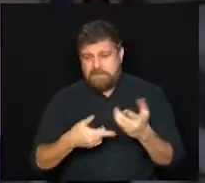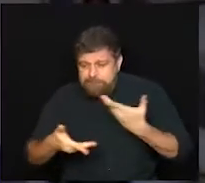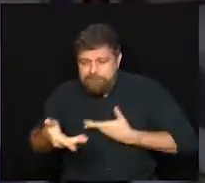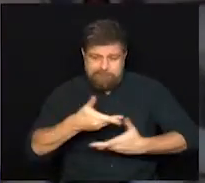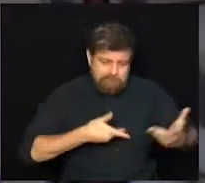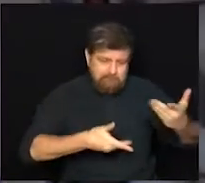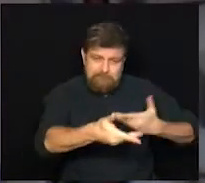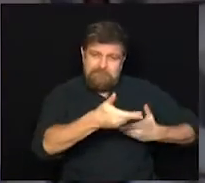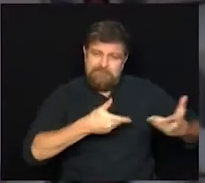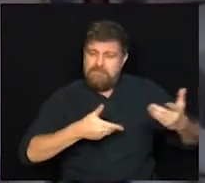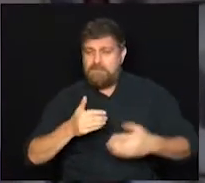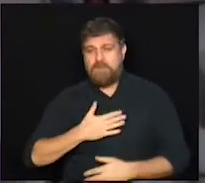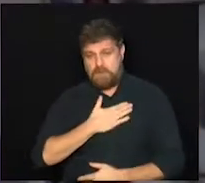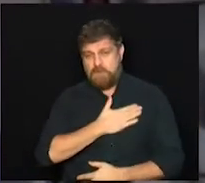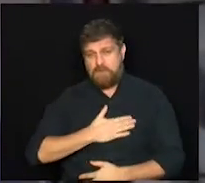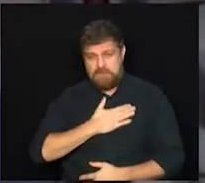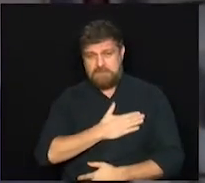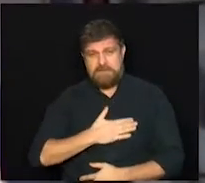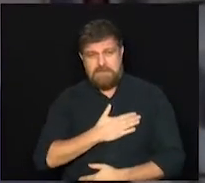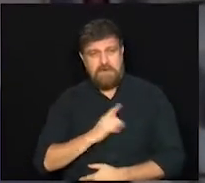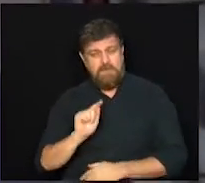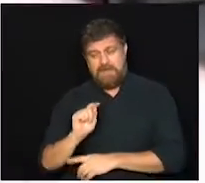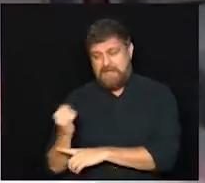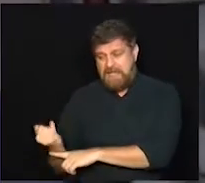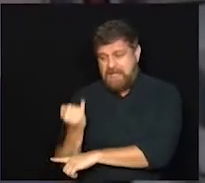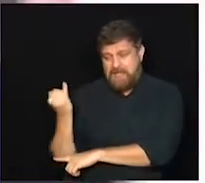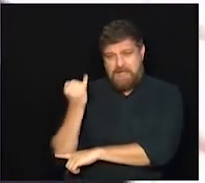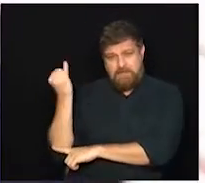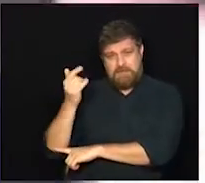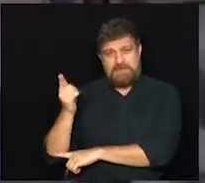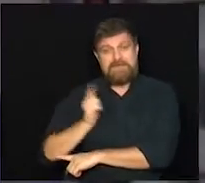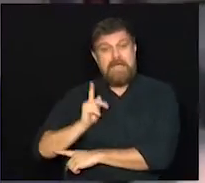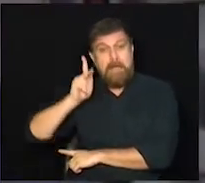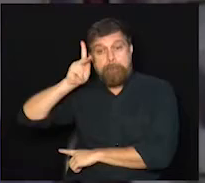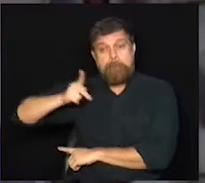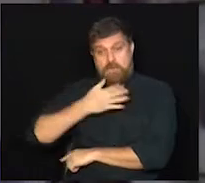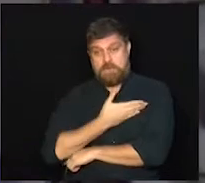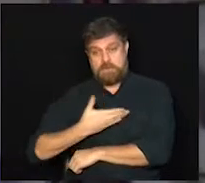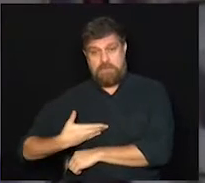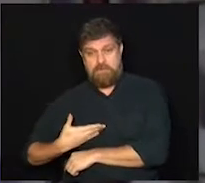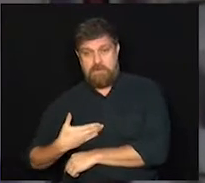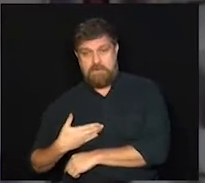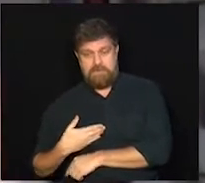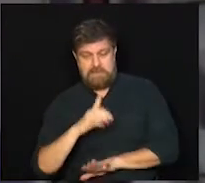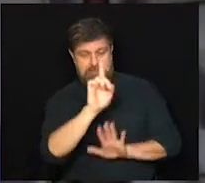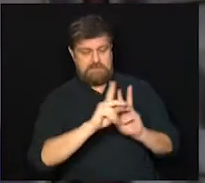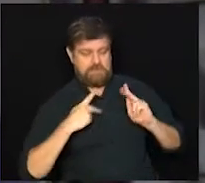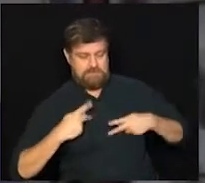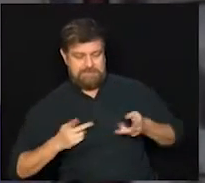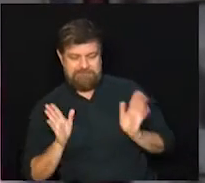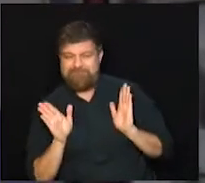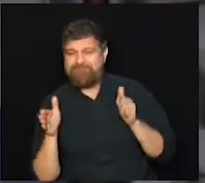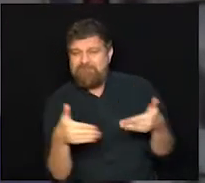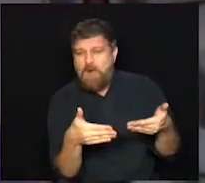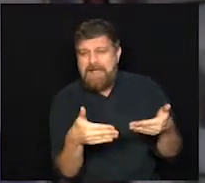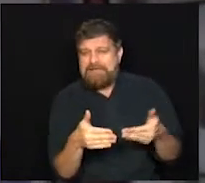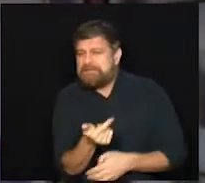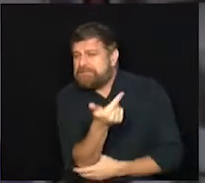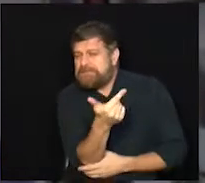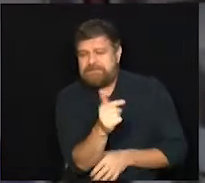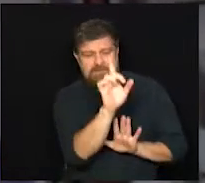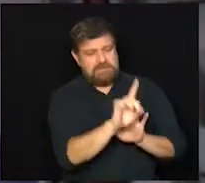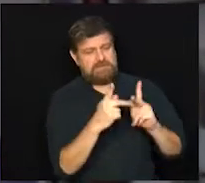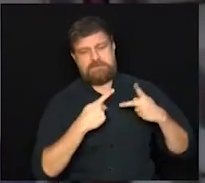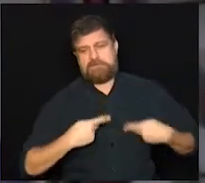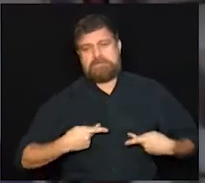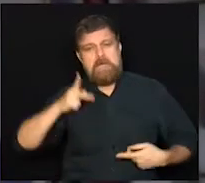pessoas orientassem, a importância de ter políticas públicas para direitos humanos. Né? Não existe direitos humanos sem